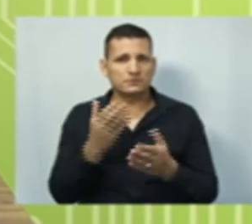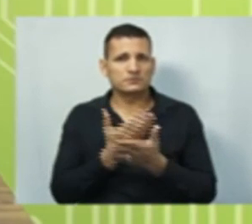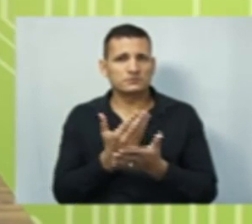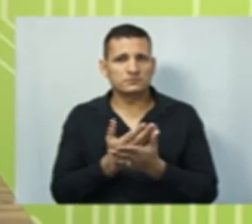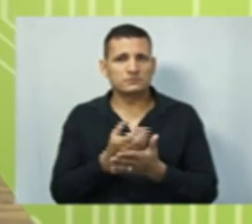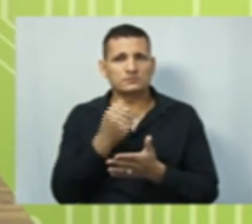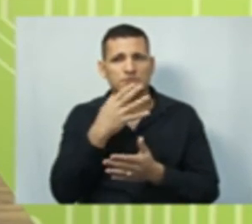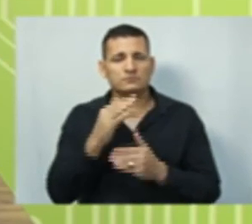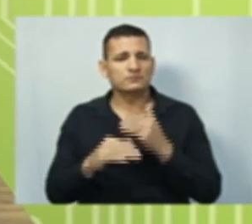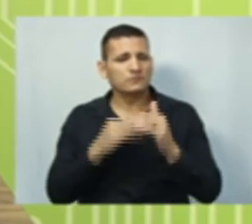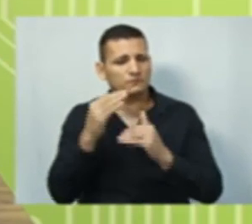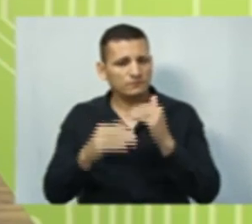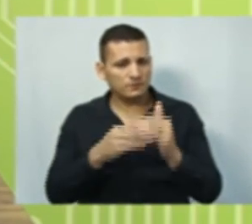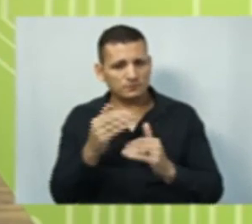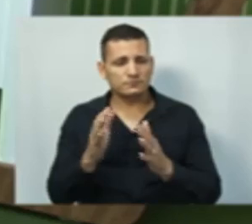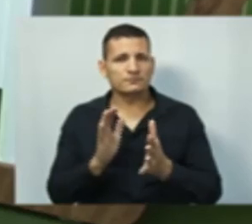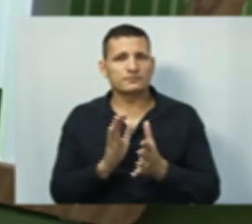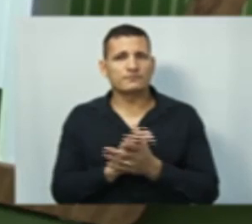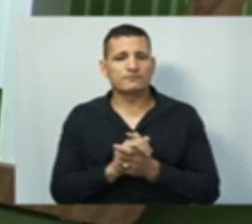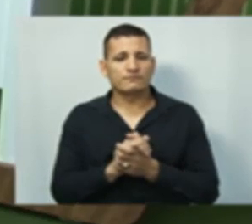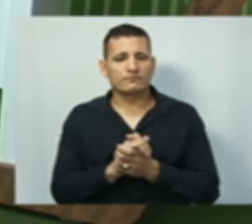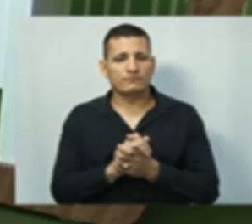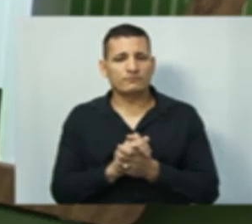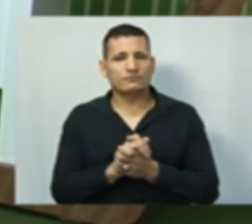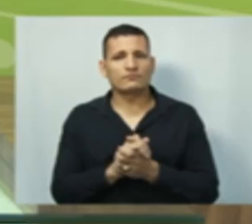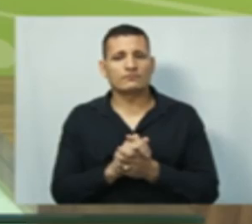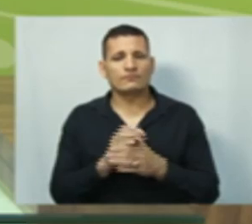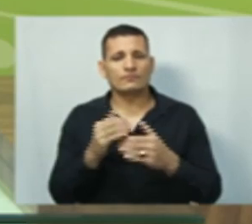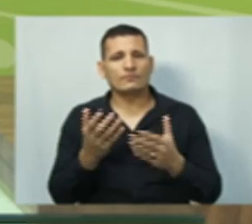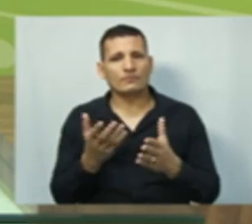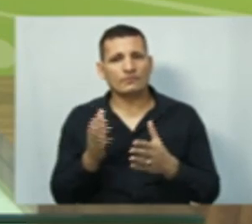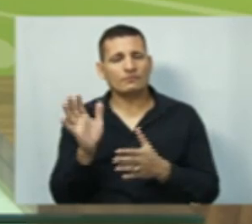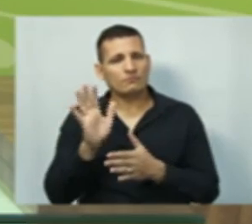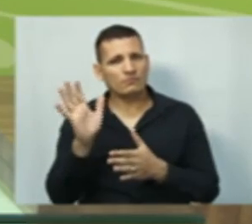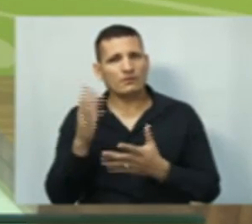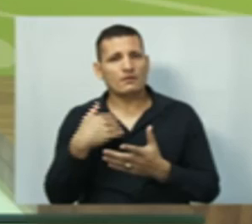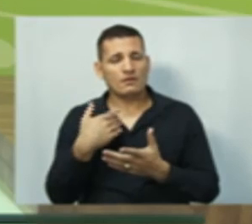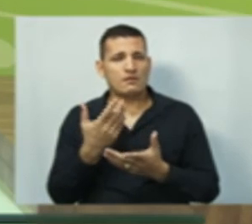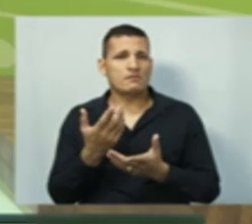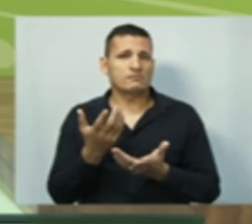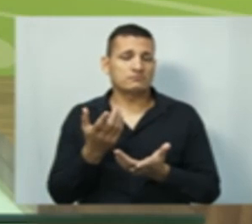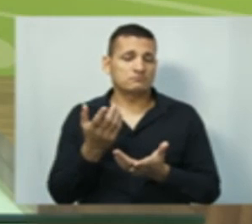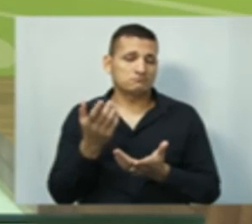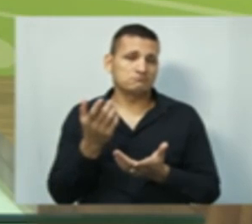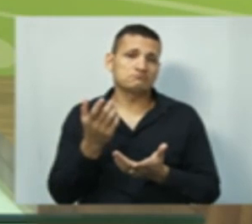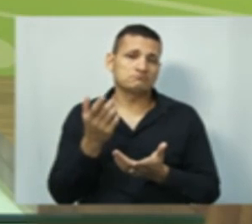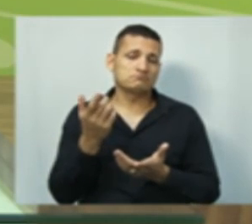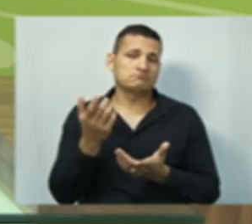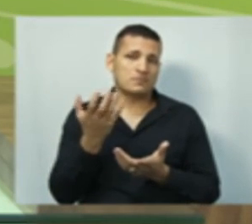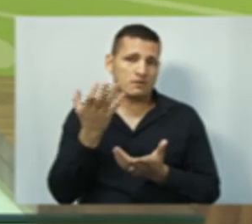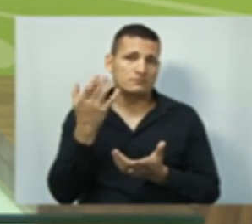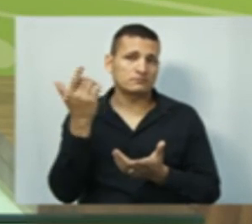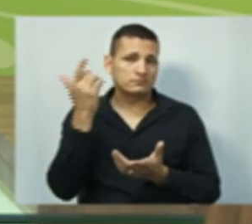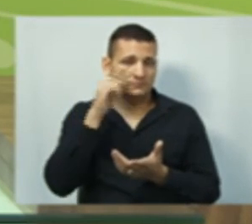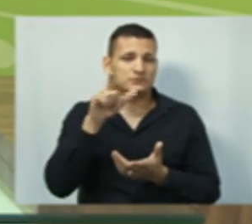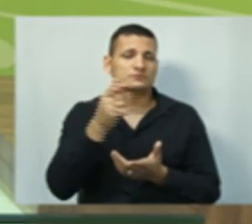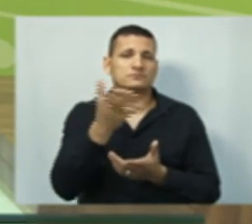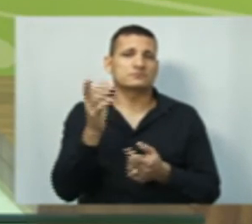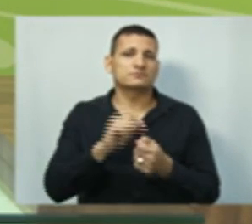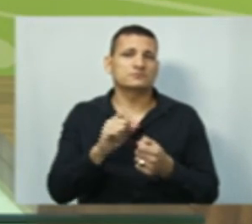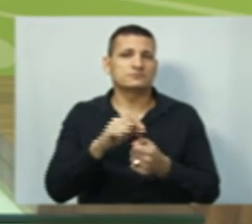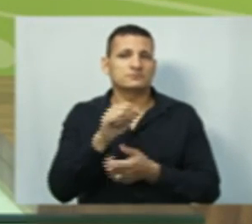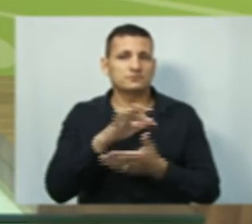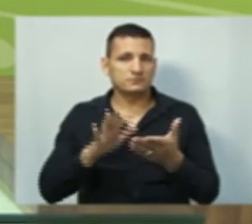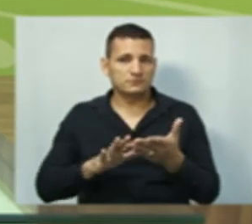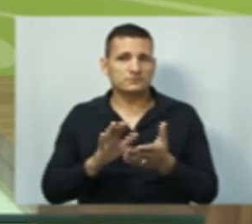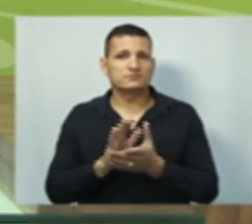na atividade de percurso. Tchau, pessoal. Espero que vocês consigam aí fazer a atividade e a gente aguarda